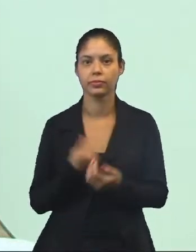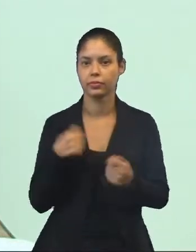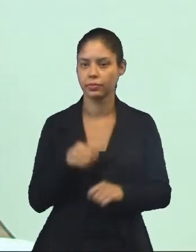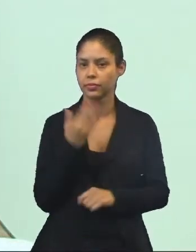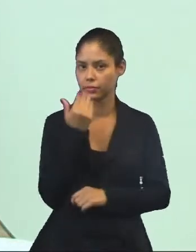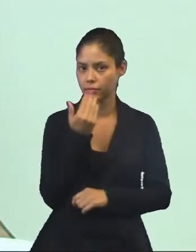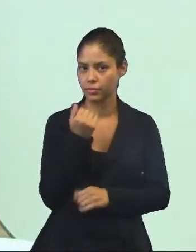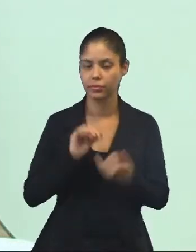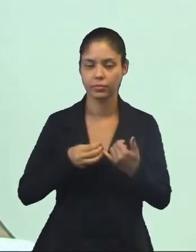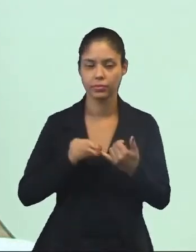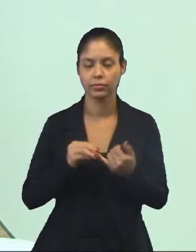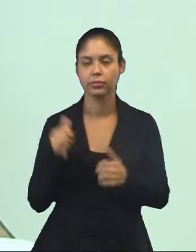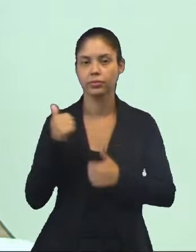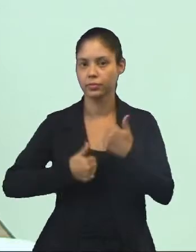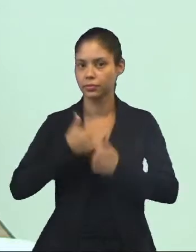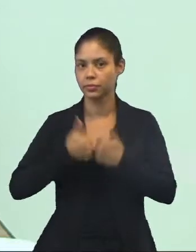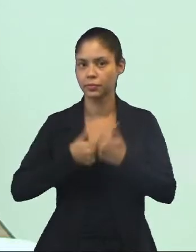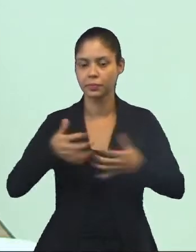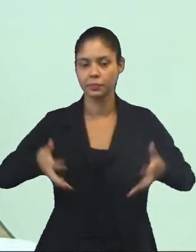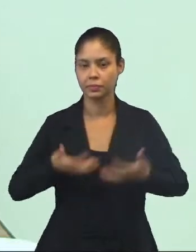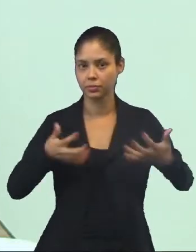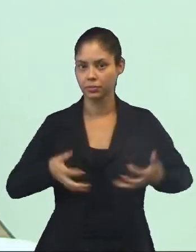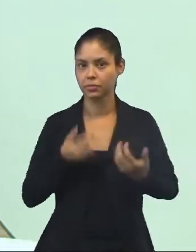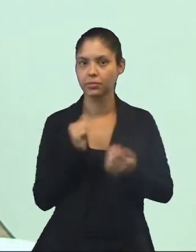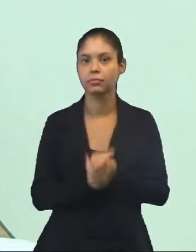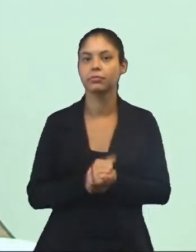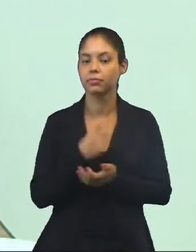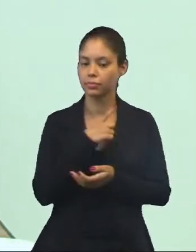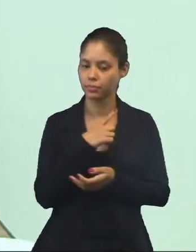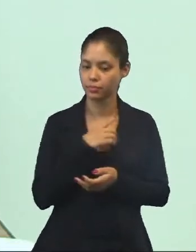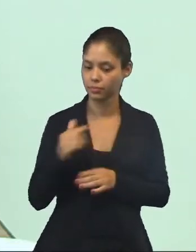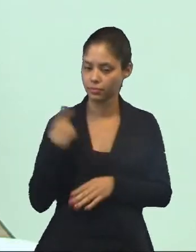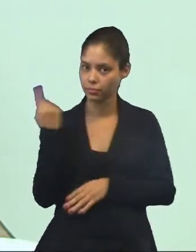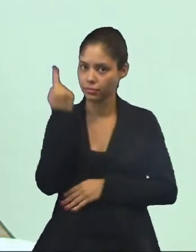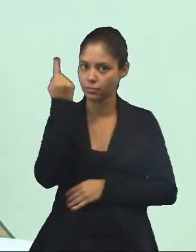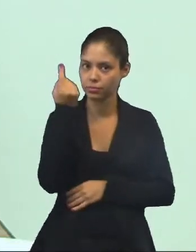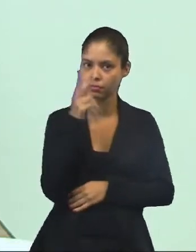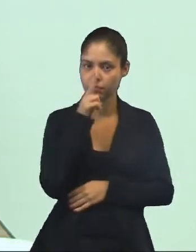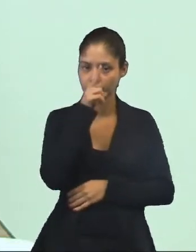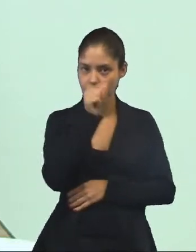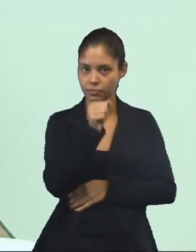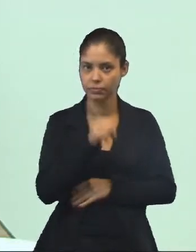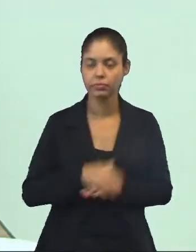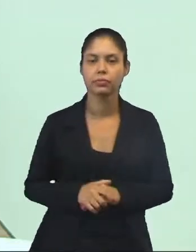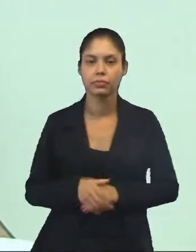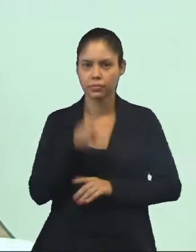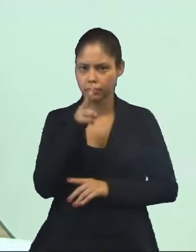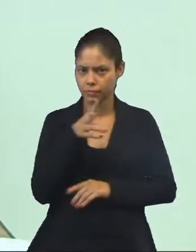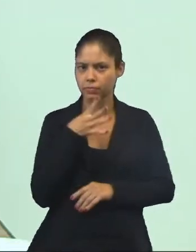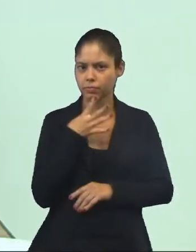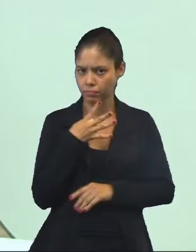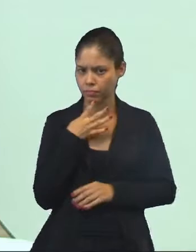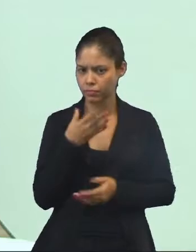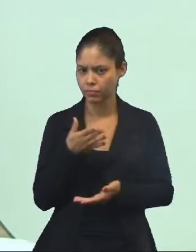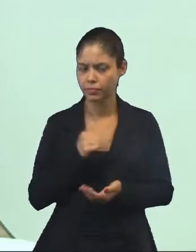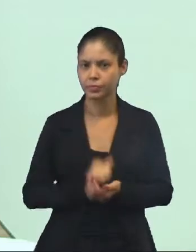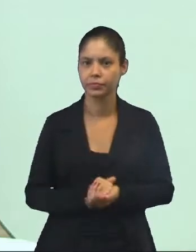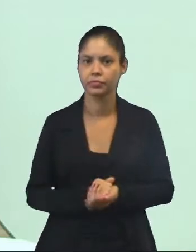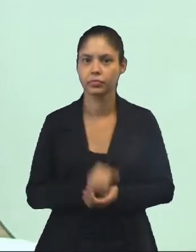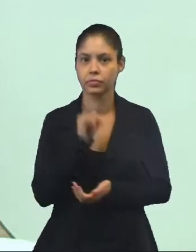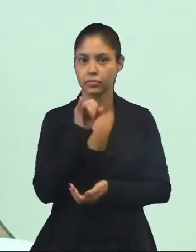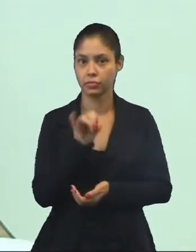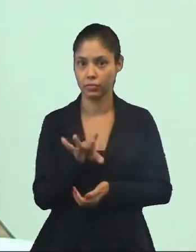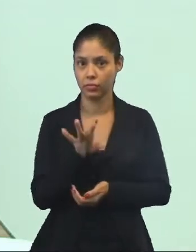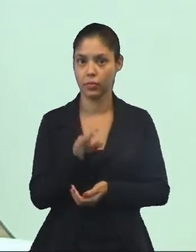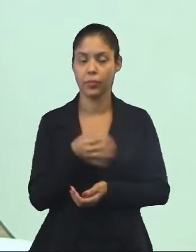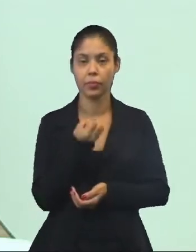precisa comer feijão, arroz, legume e fruta para crescer e ficar forte, não foi? Você já ouviu essa frase? Ou então você